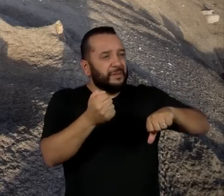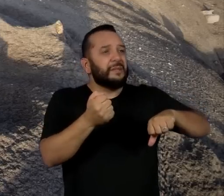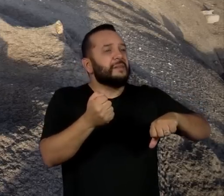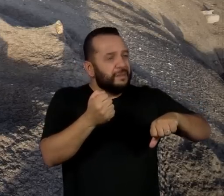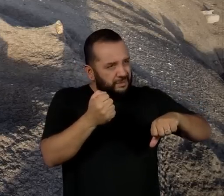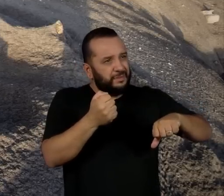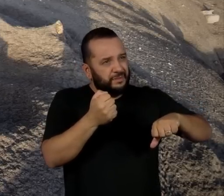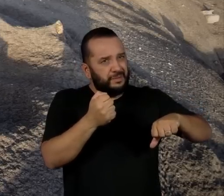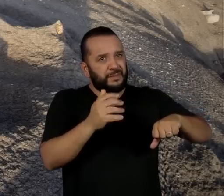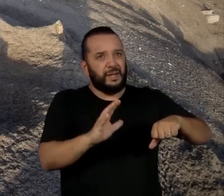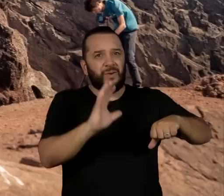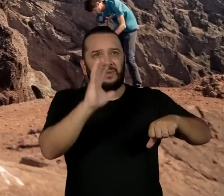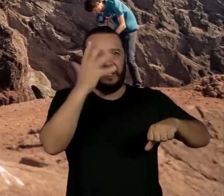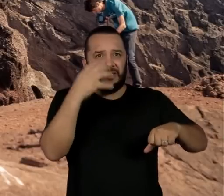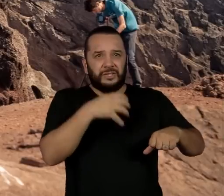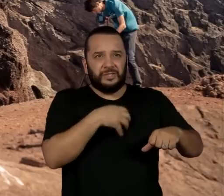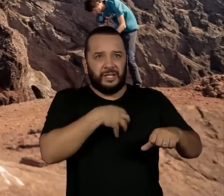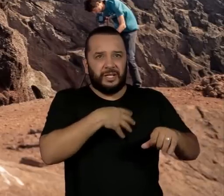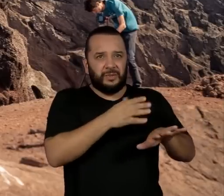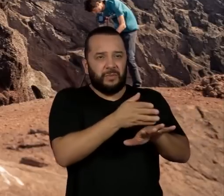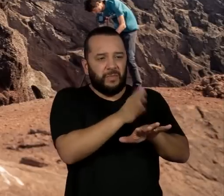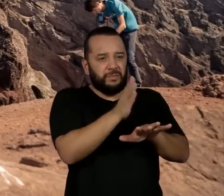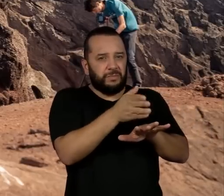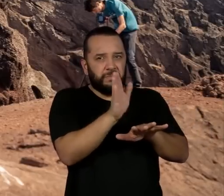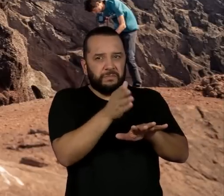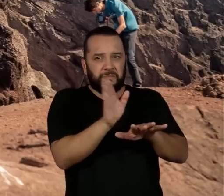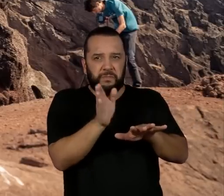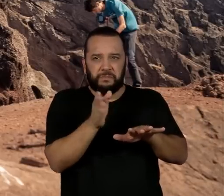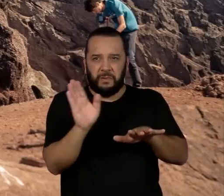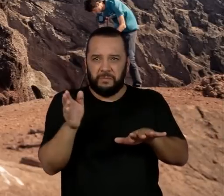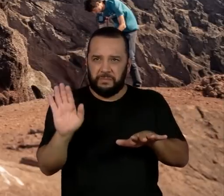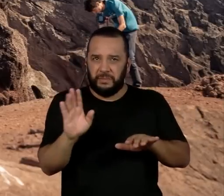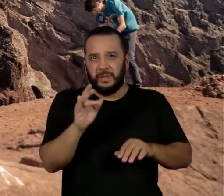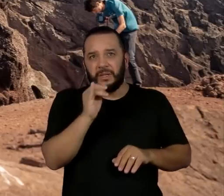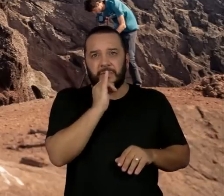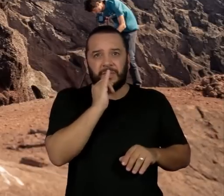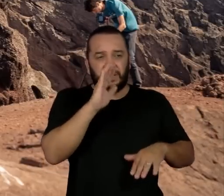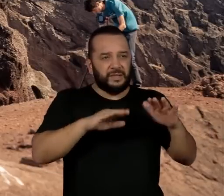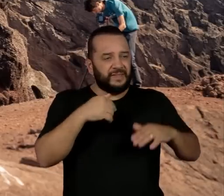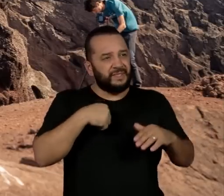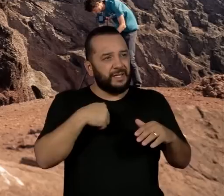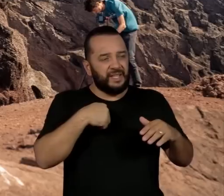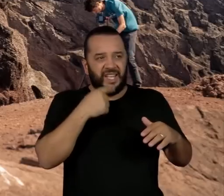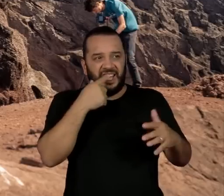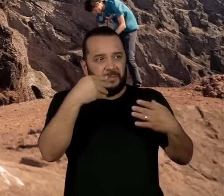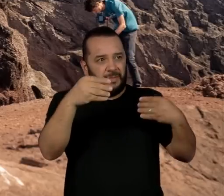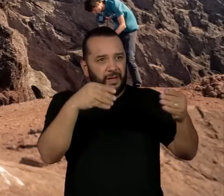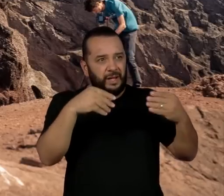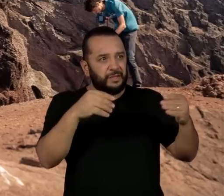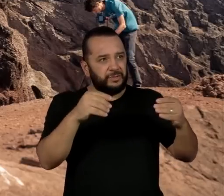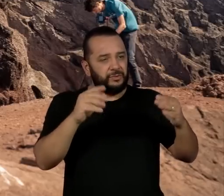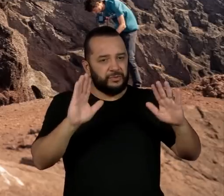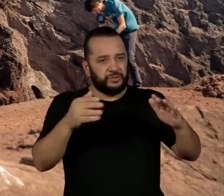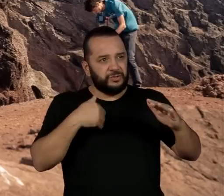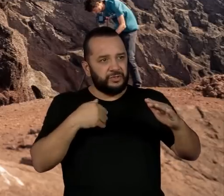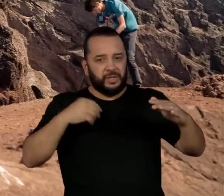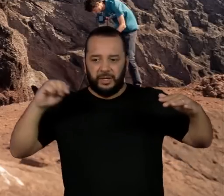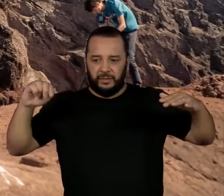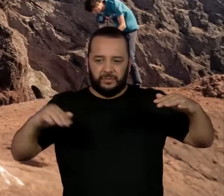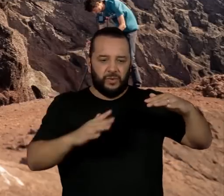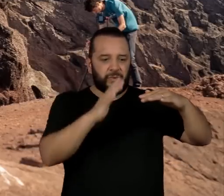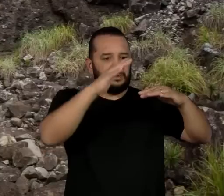vários caminhos. Um deles é quando a gente tem grandes pedaços de plástico sendo jogados no costão pelas ondas e